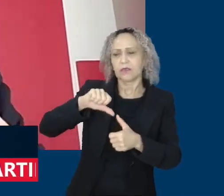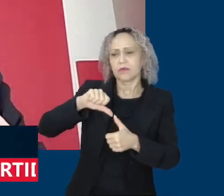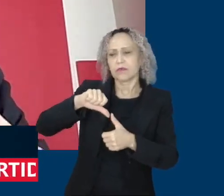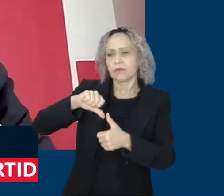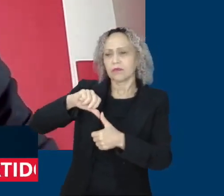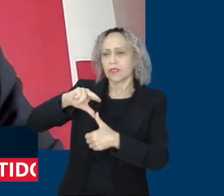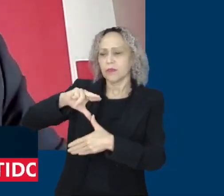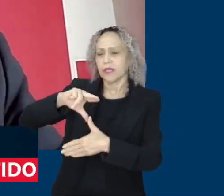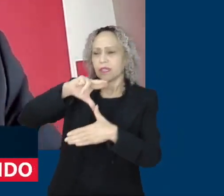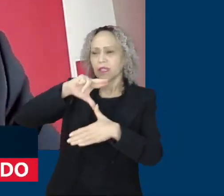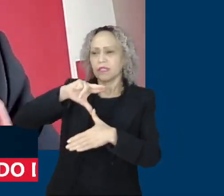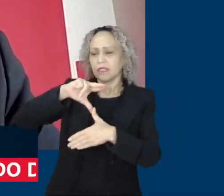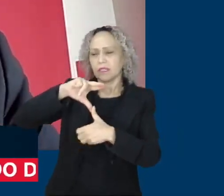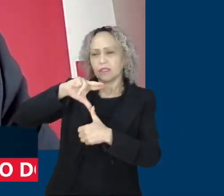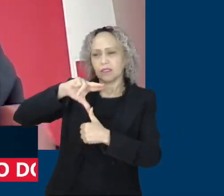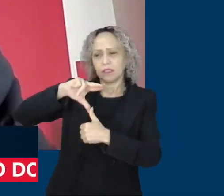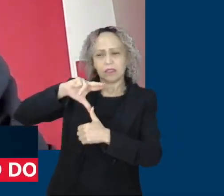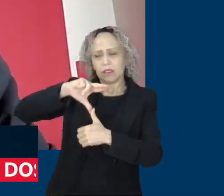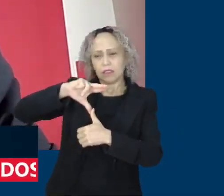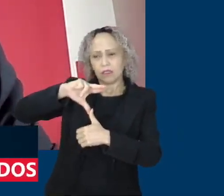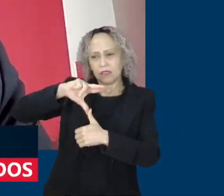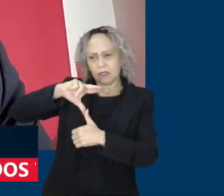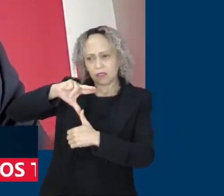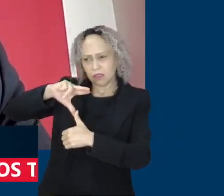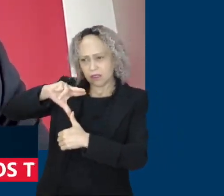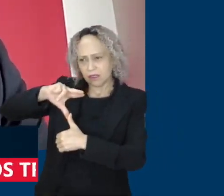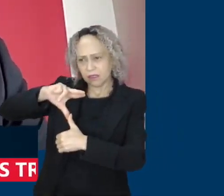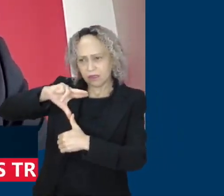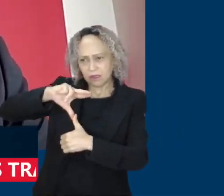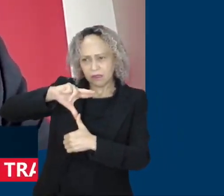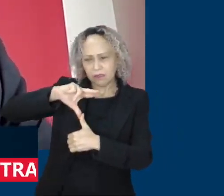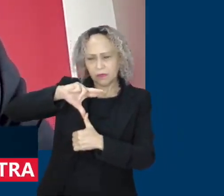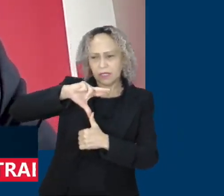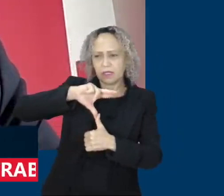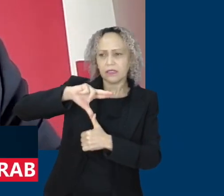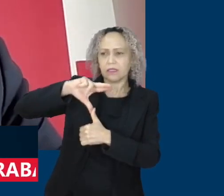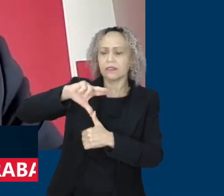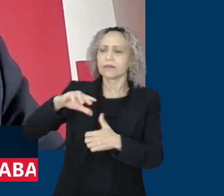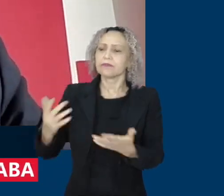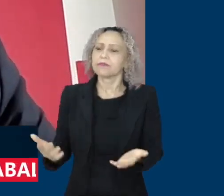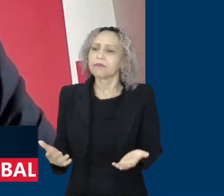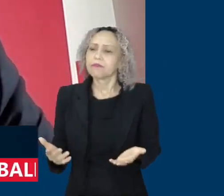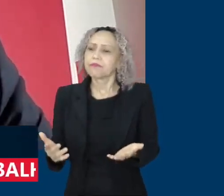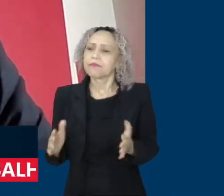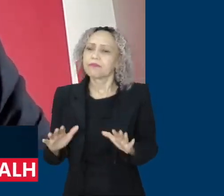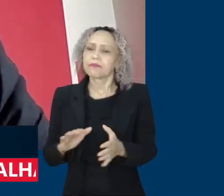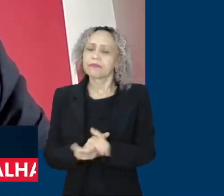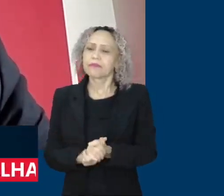uma certa esvaziada de 12, em determinado momento só restaram 5.